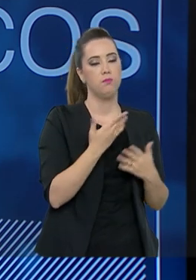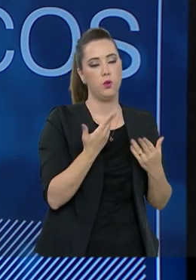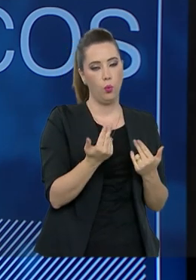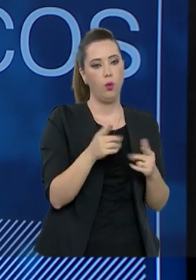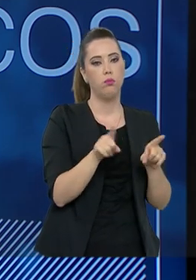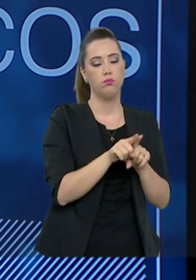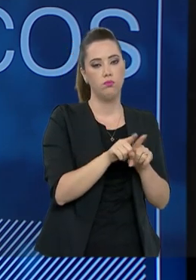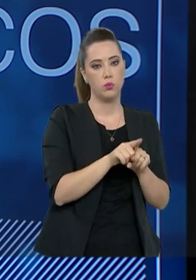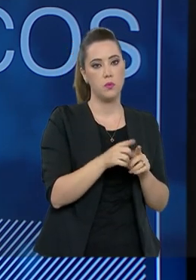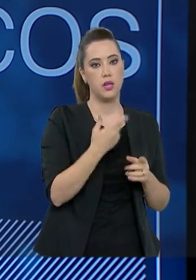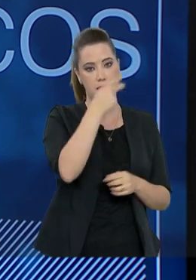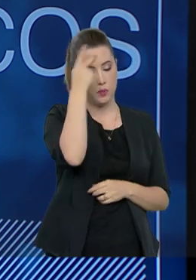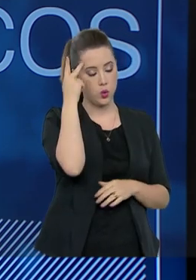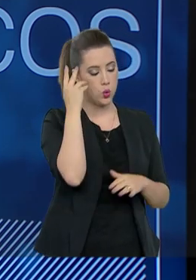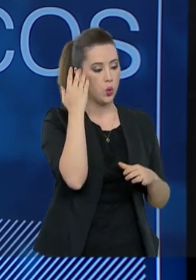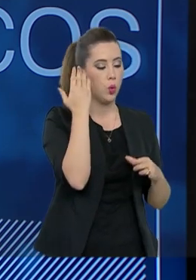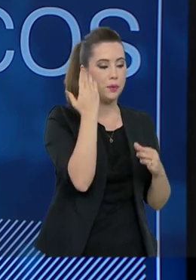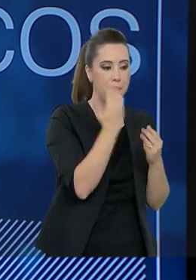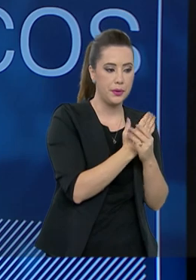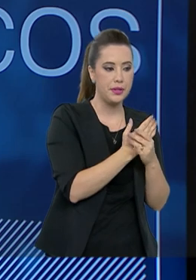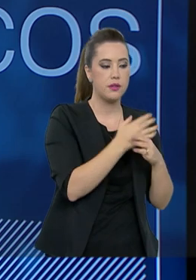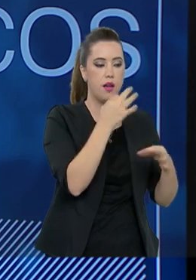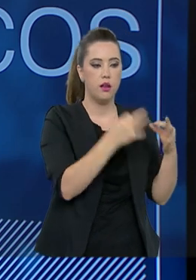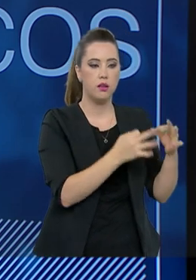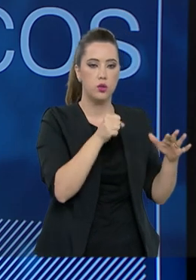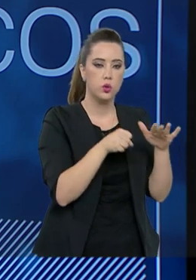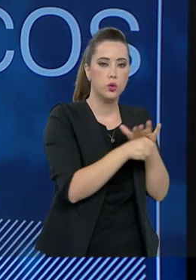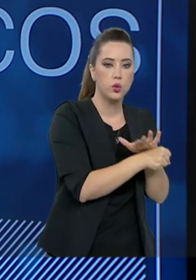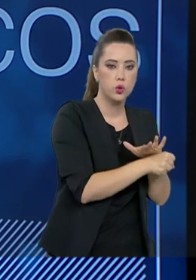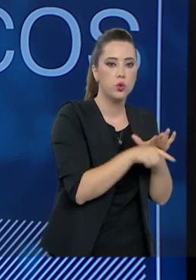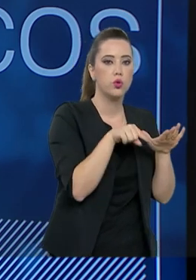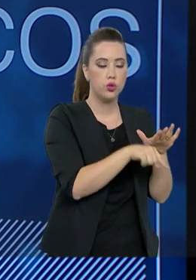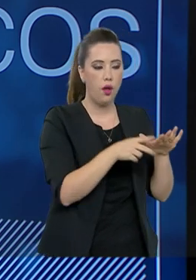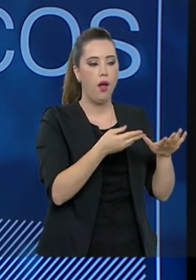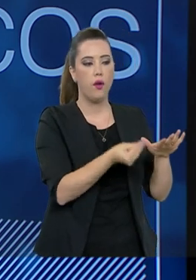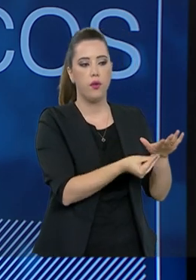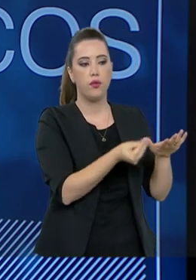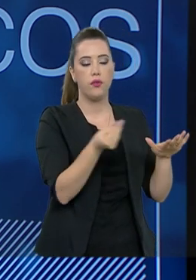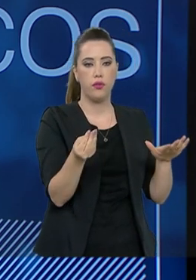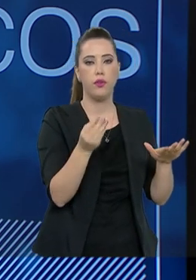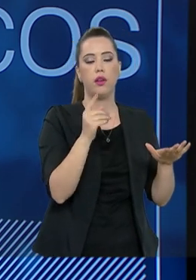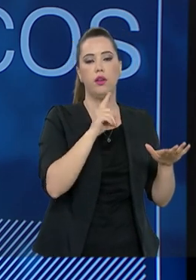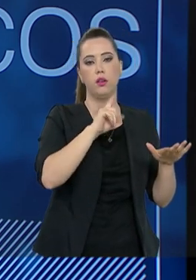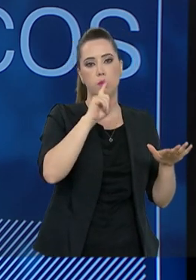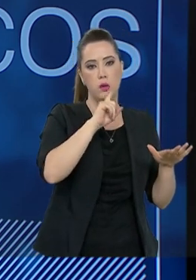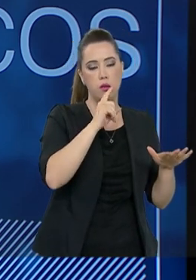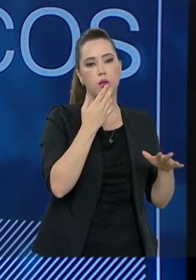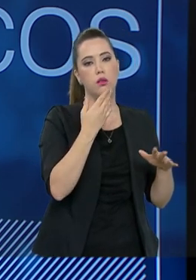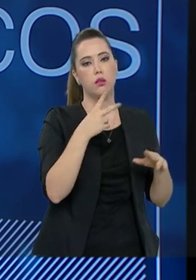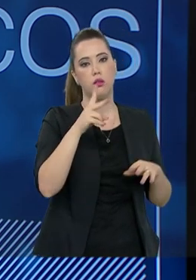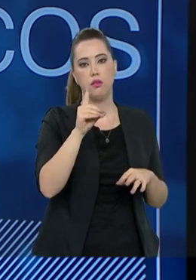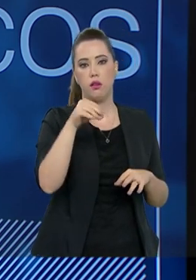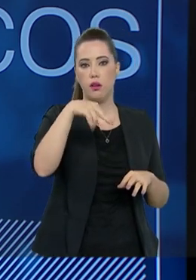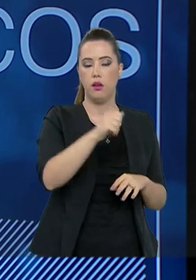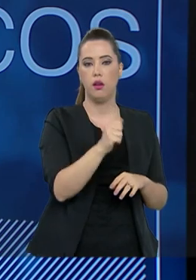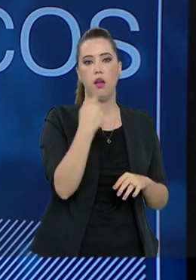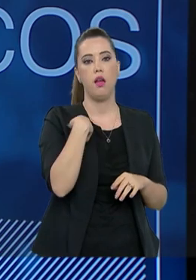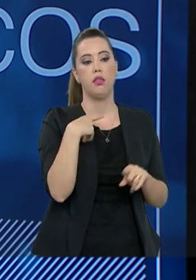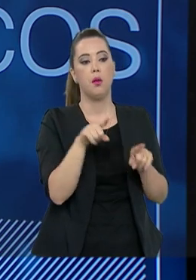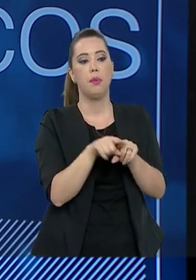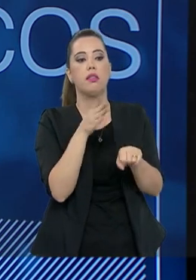Então, tem os condenados, tem os vestígios e tem também ações de capacitação, que vão desde isolamento de local de